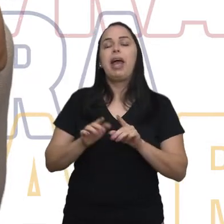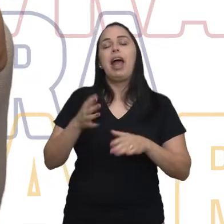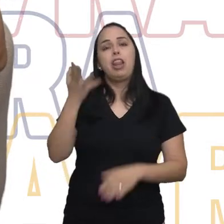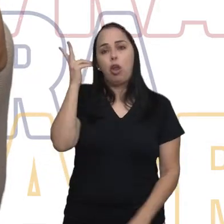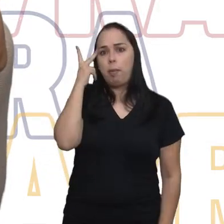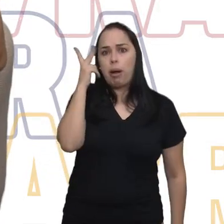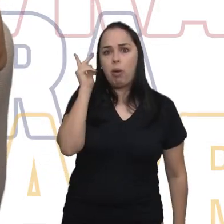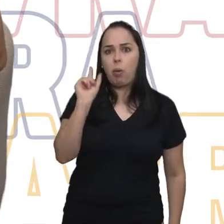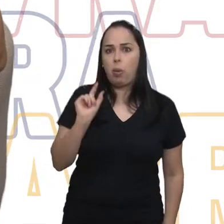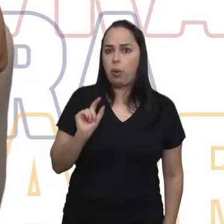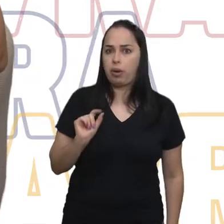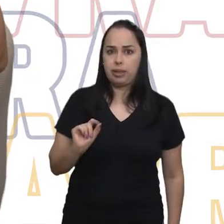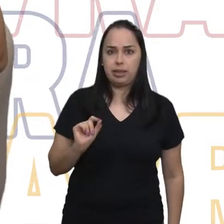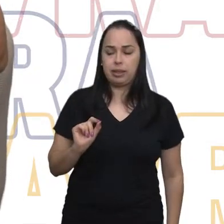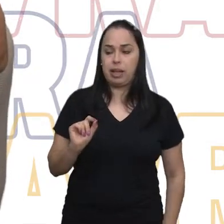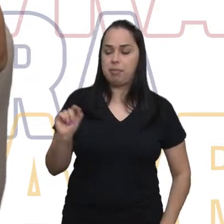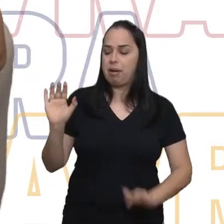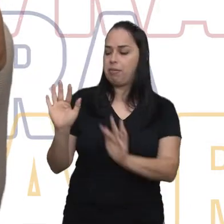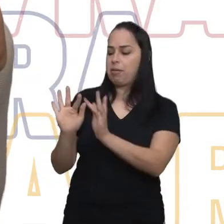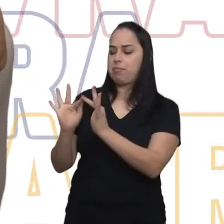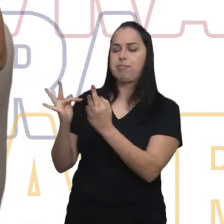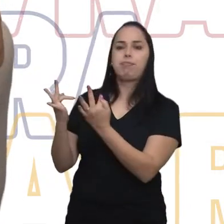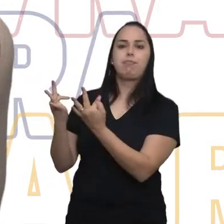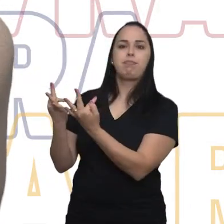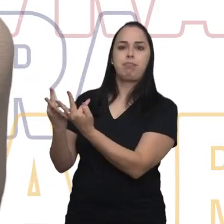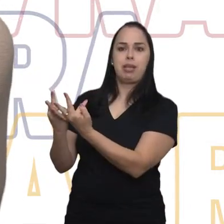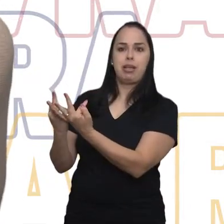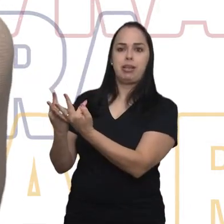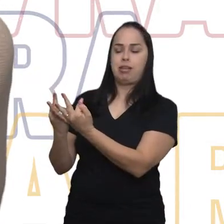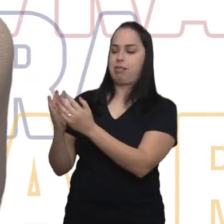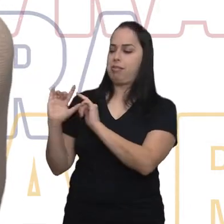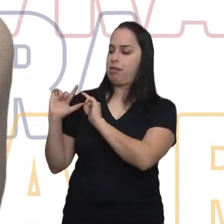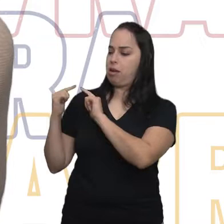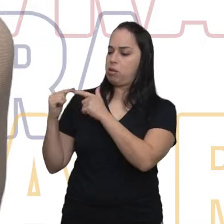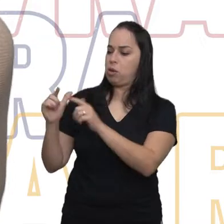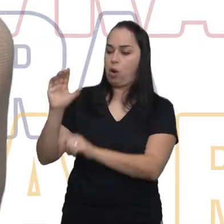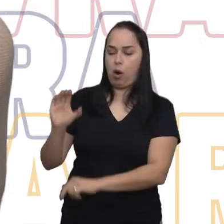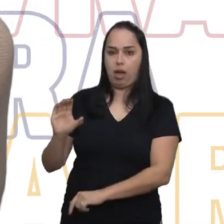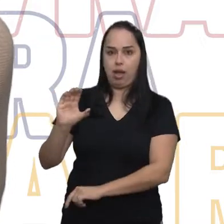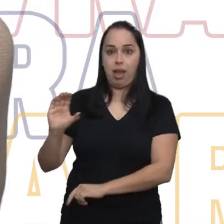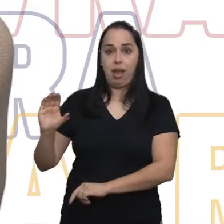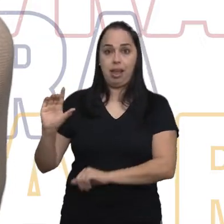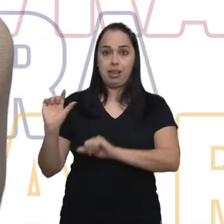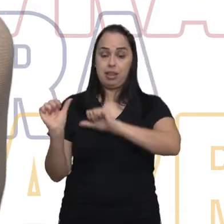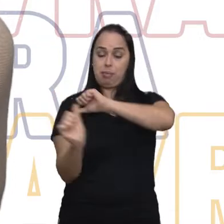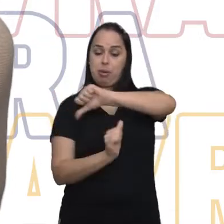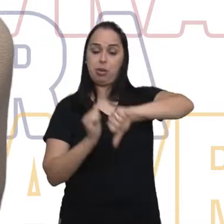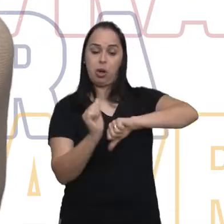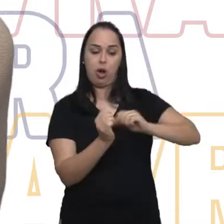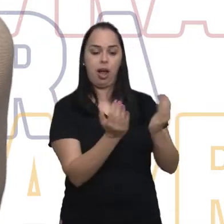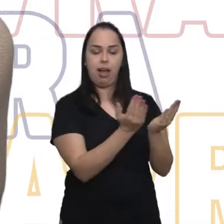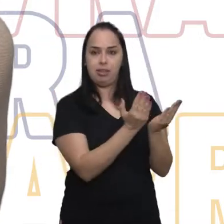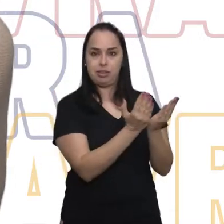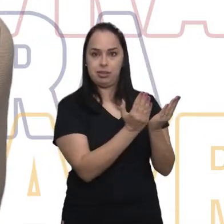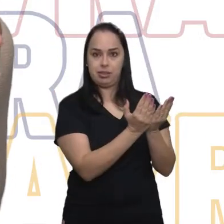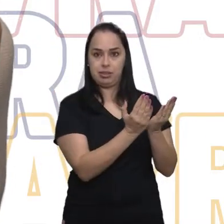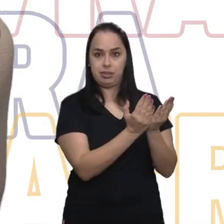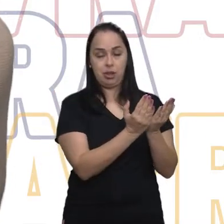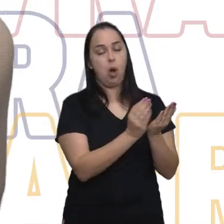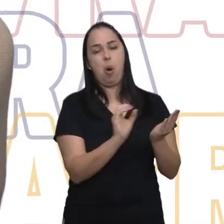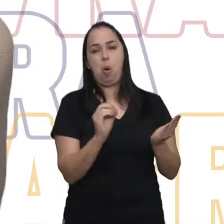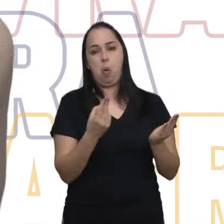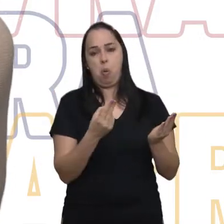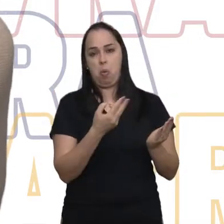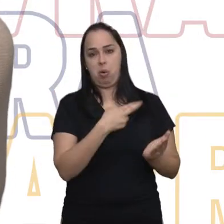muito comum você ter uma família que era católica e de repente ela se torna evangélica ou até de